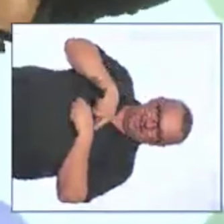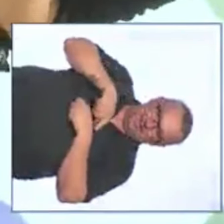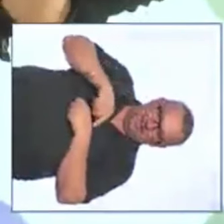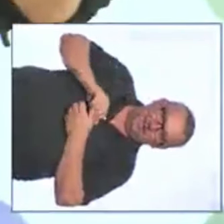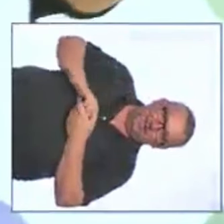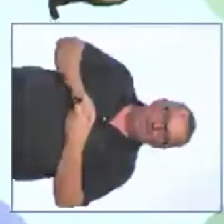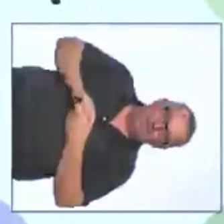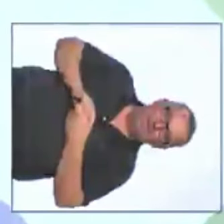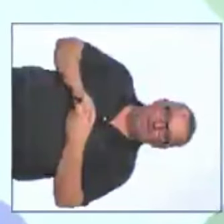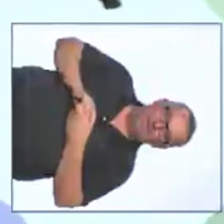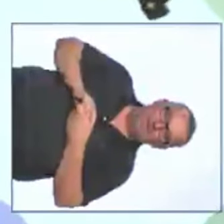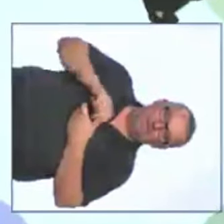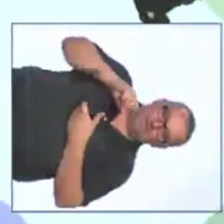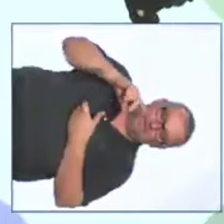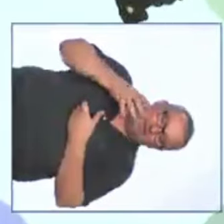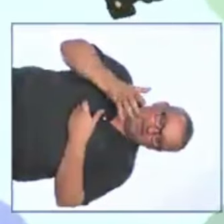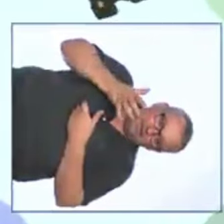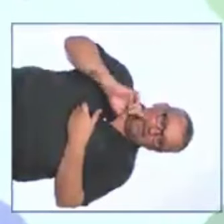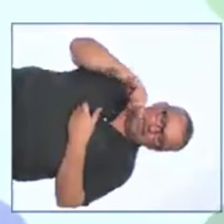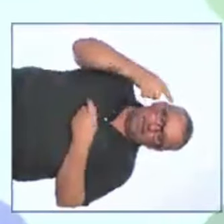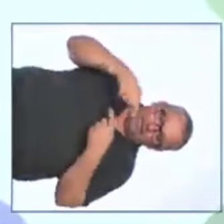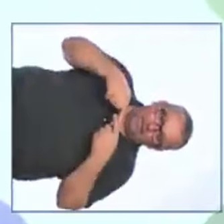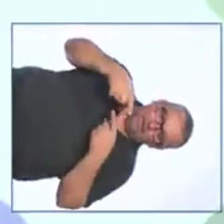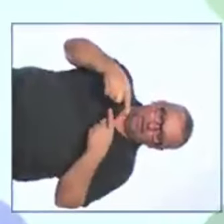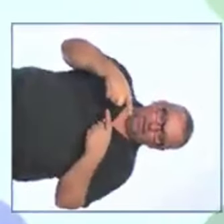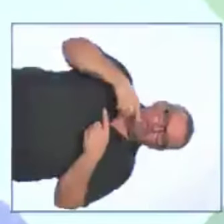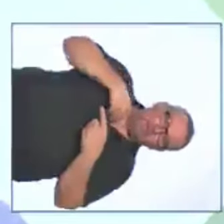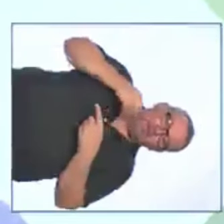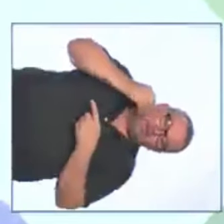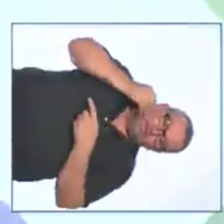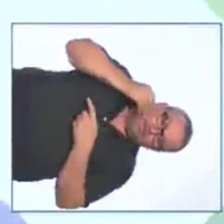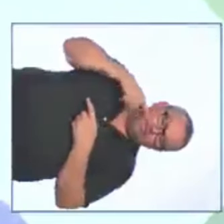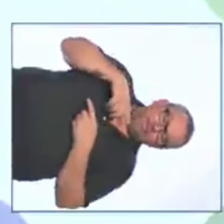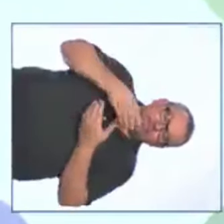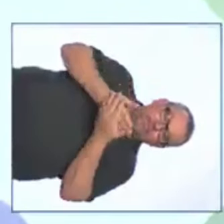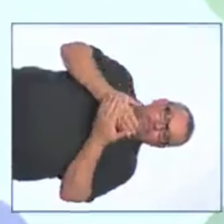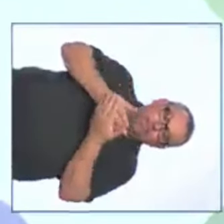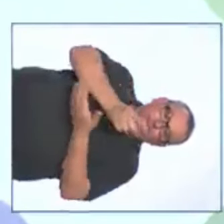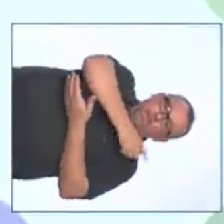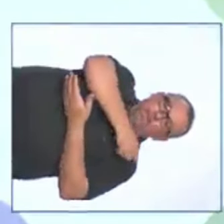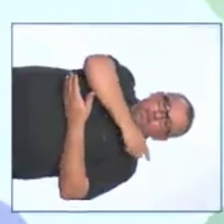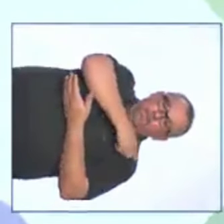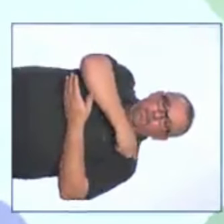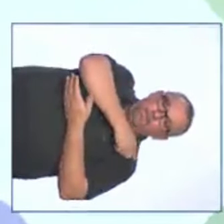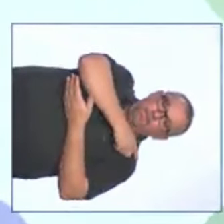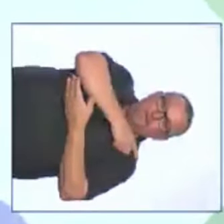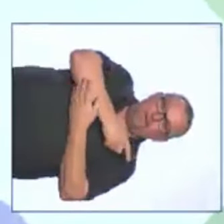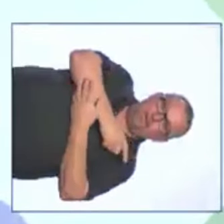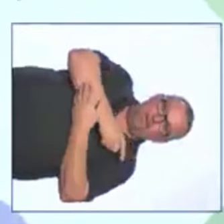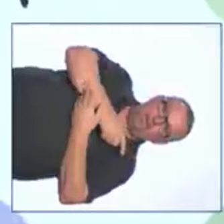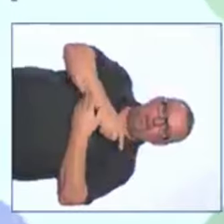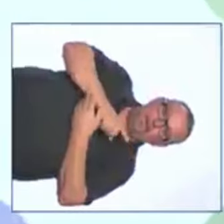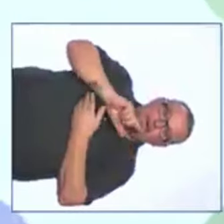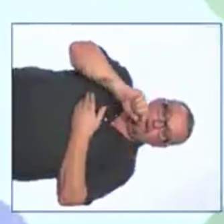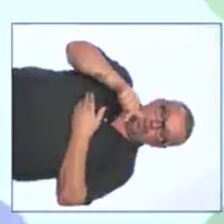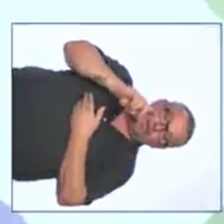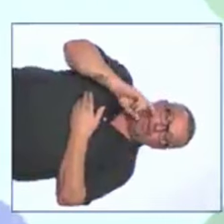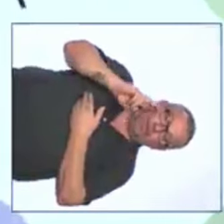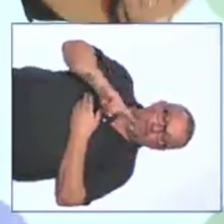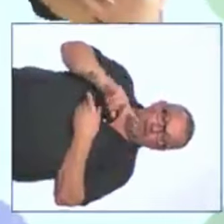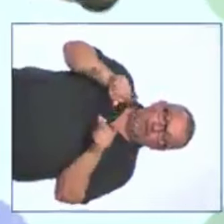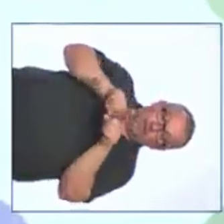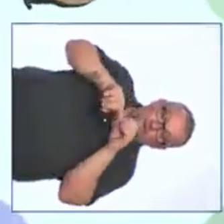assim mas se você quiser nas próximas semanas a gente vai ter isso nas aulas do primeiro ano então depois você pode olhar